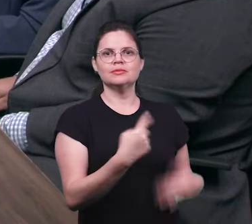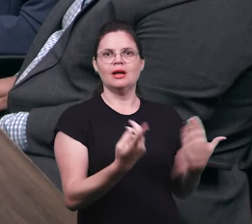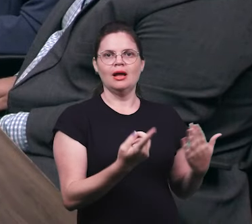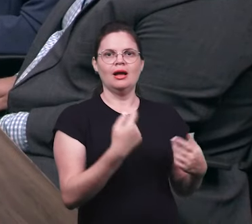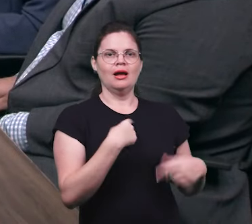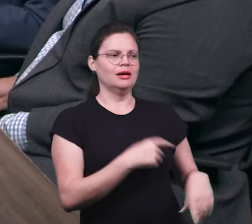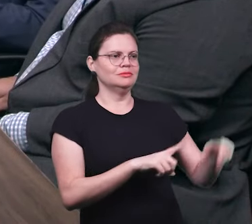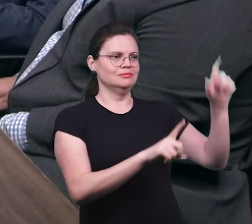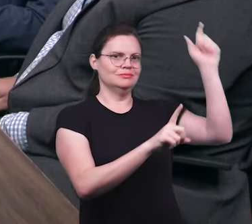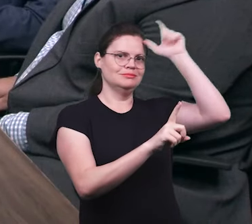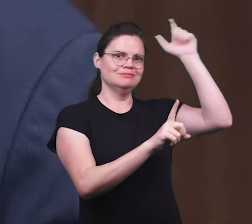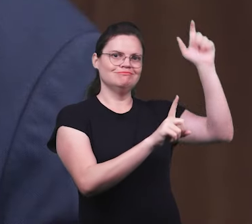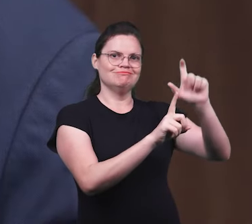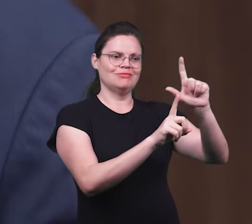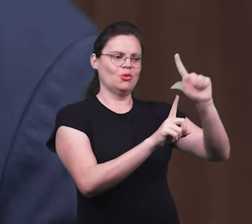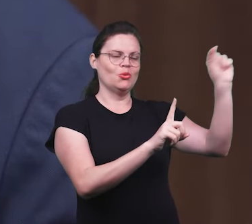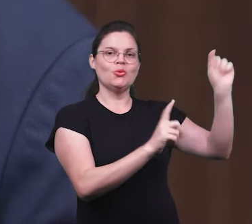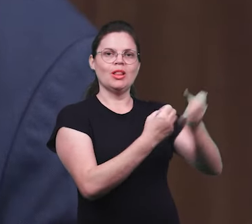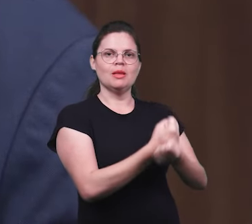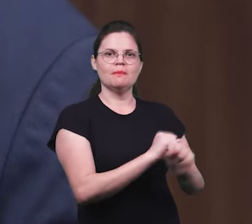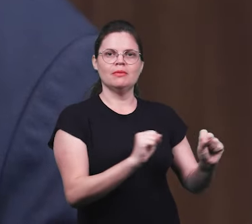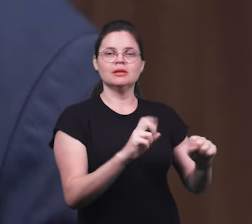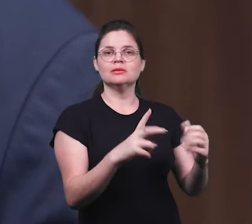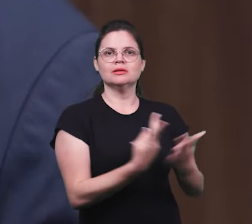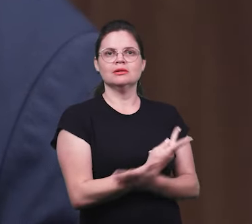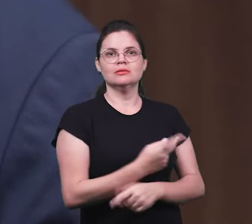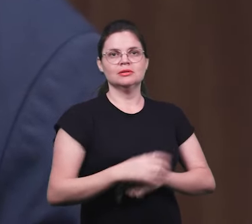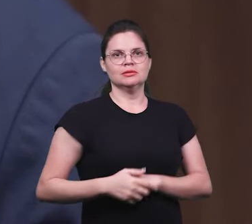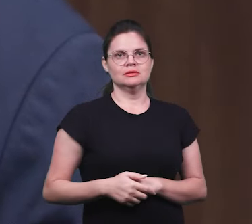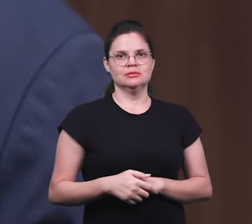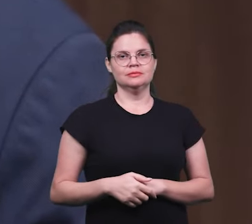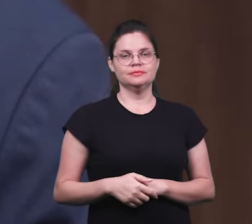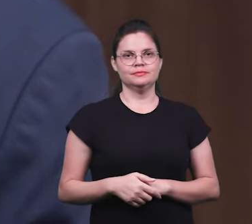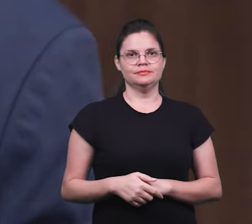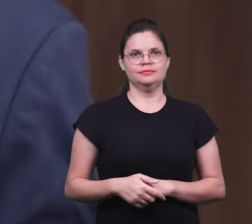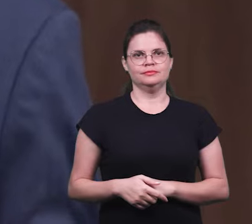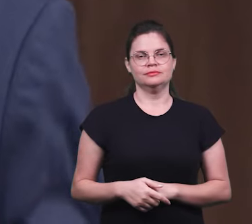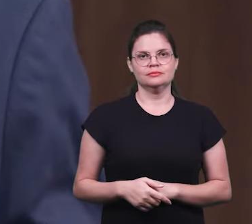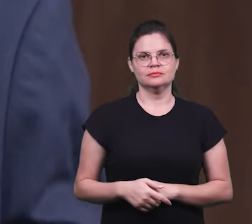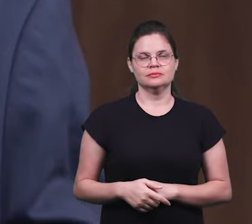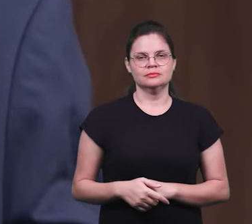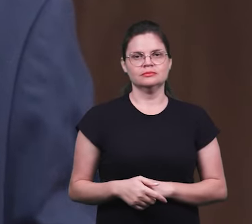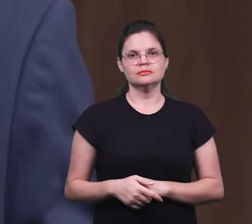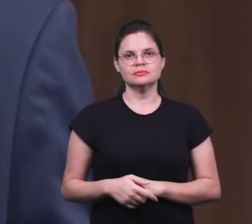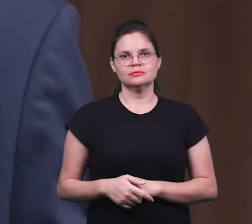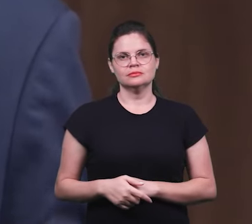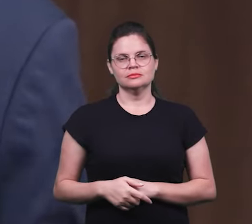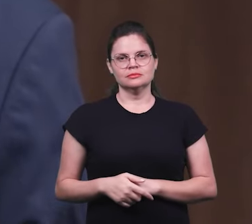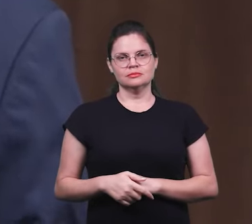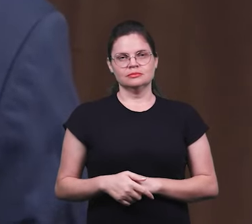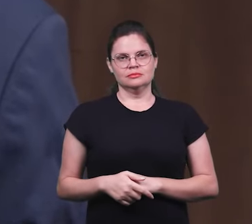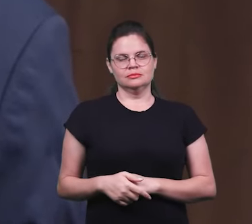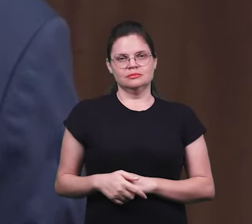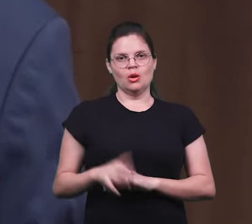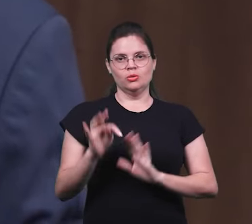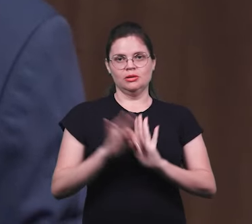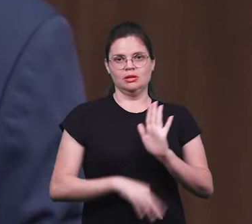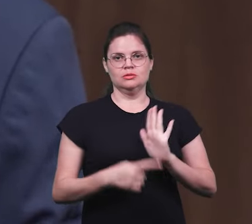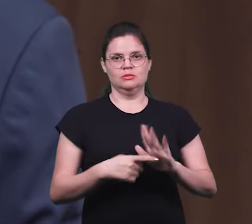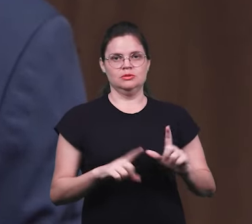jovem possessa que foi liberta, mas o que aconteceu? Que dali, eles levaram ali, o texto vai falar aqui